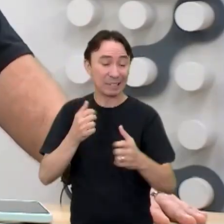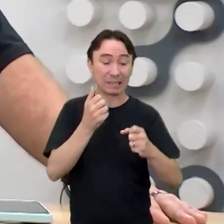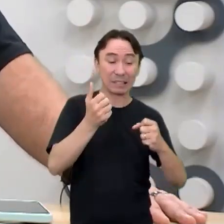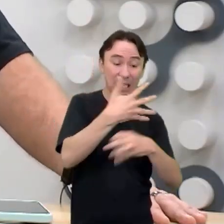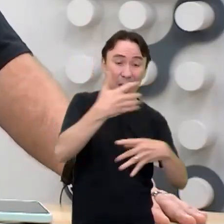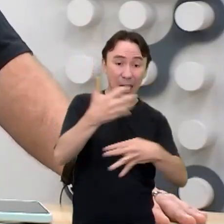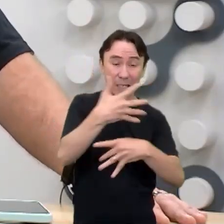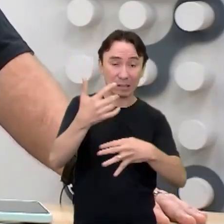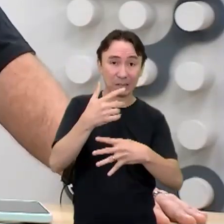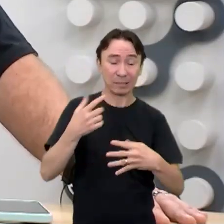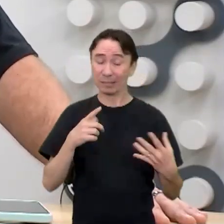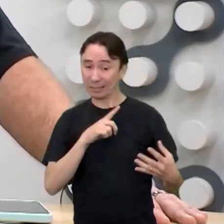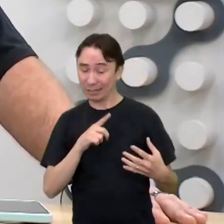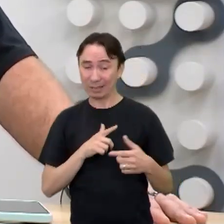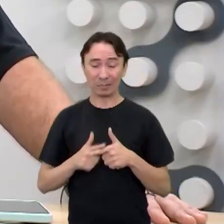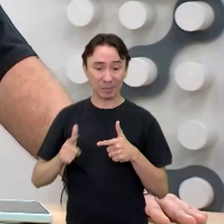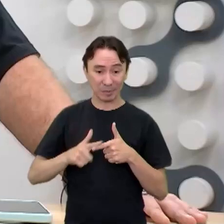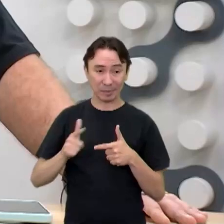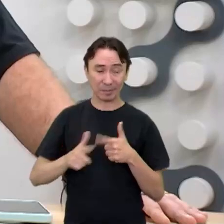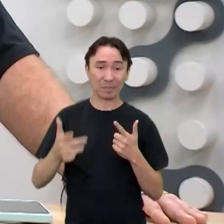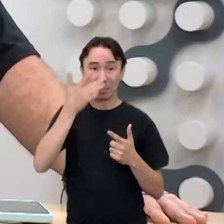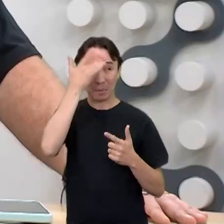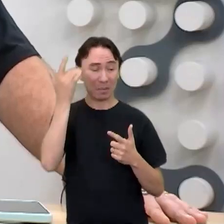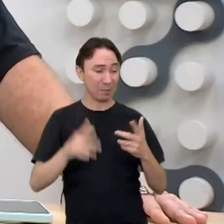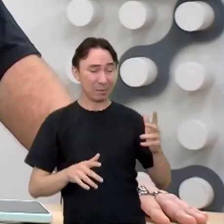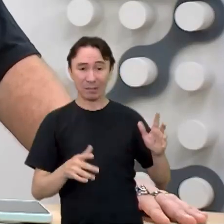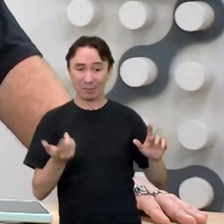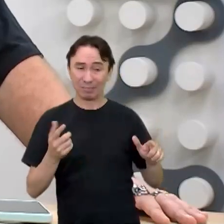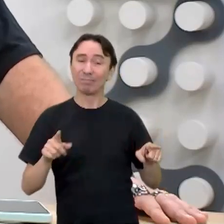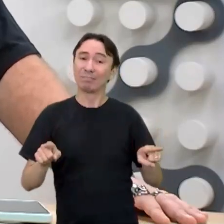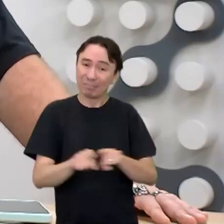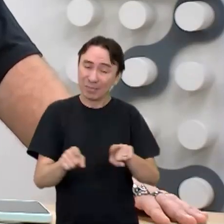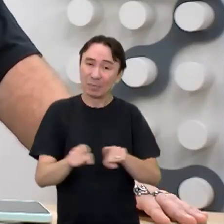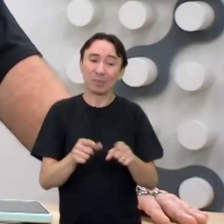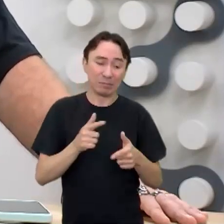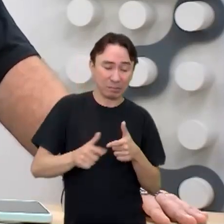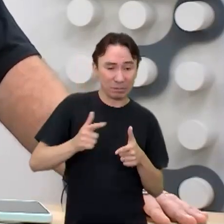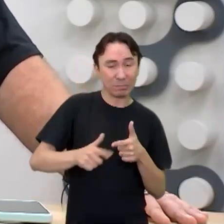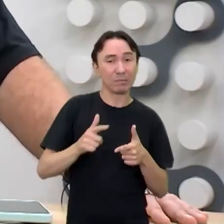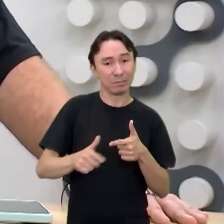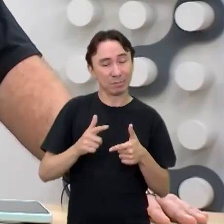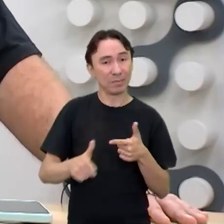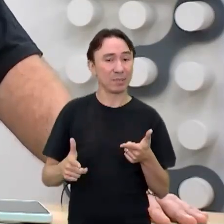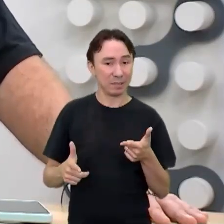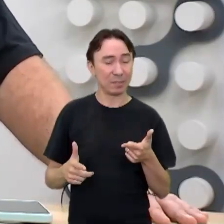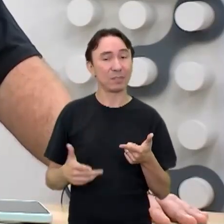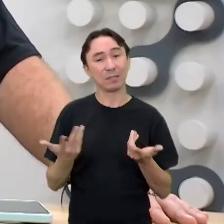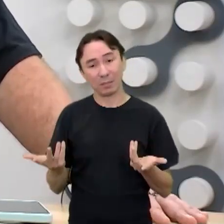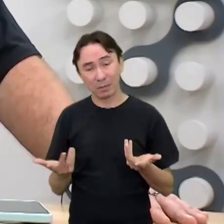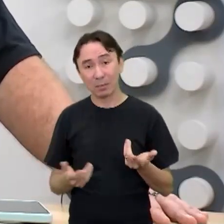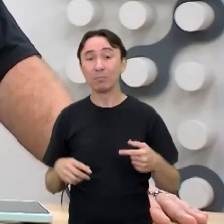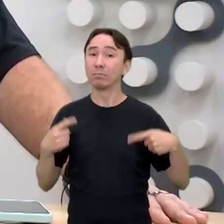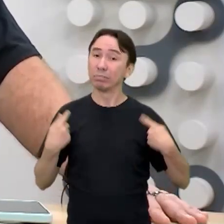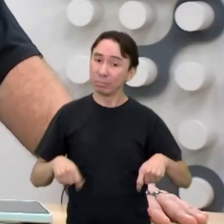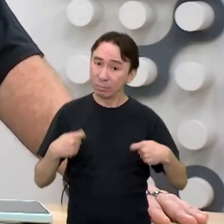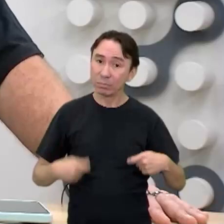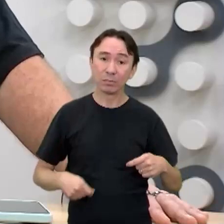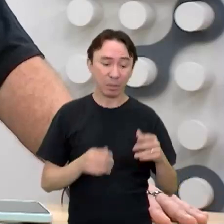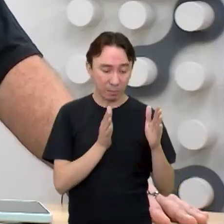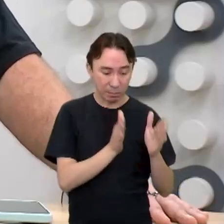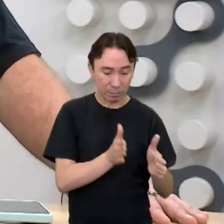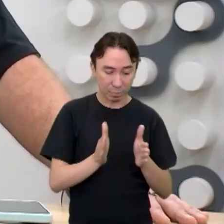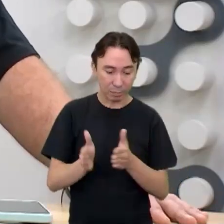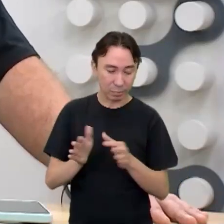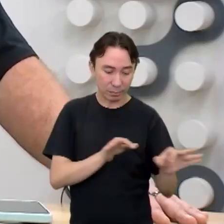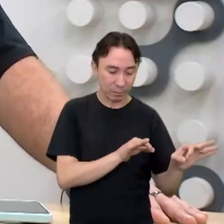consequentemente a população também é afetada, né? Então toda essa relação aí ela tem que ser planejada e organizada,